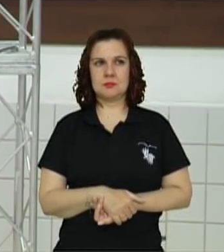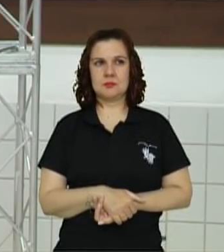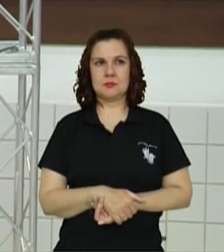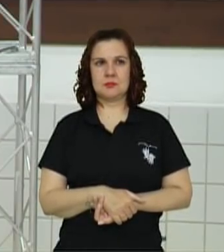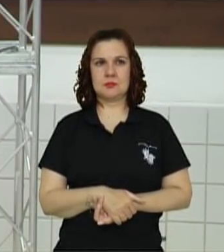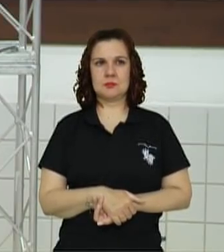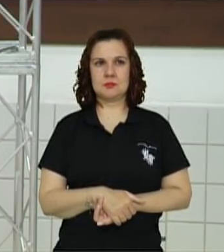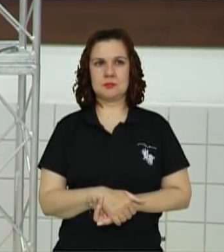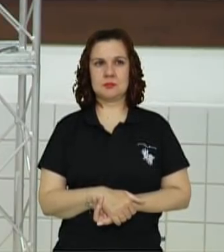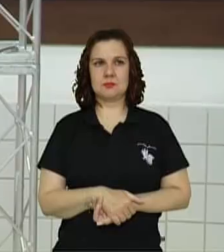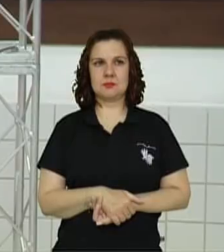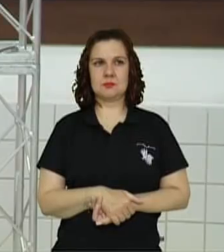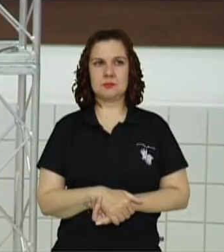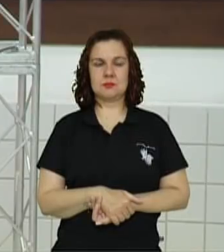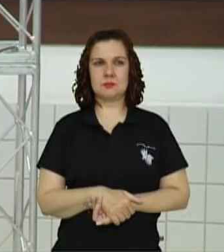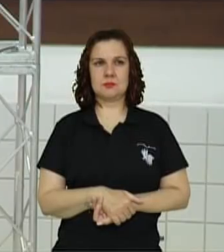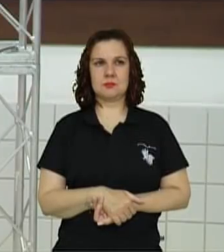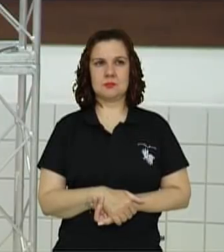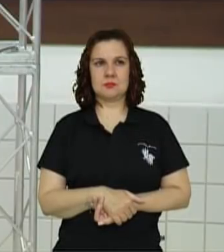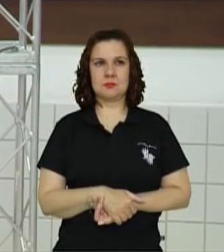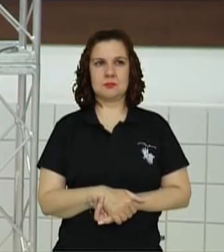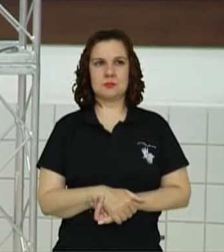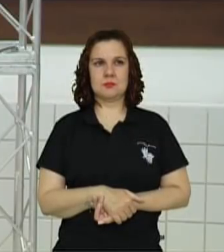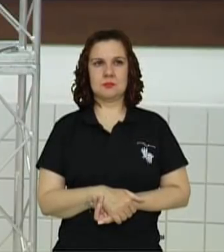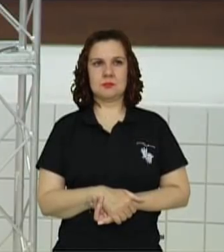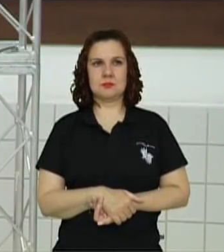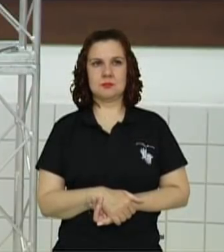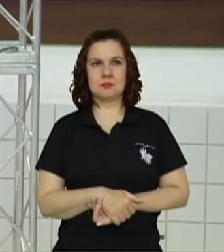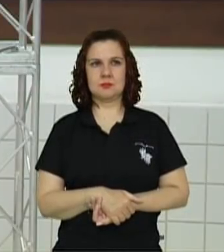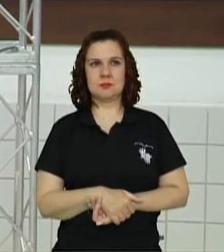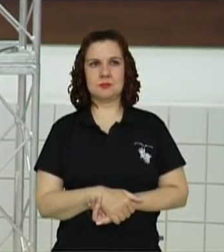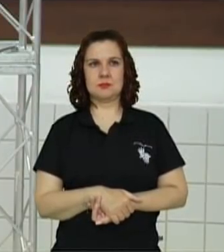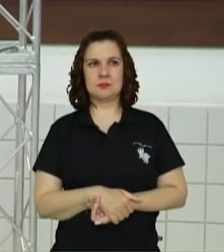Retas paralelas, RST,